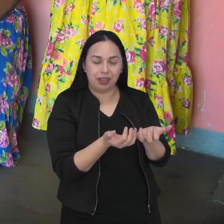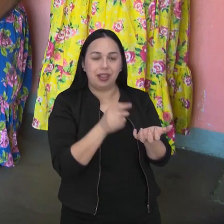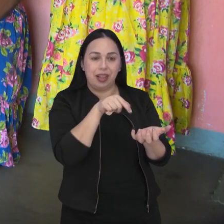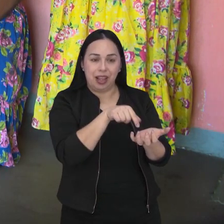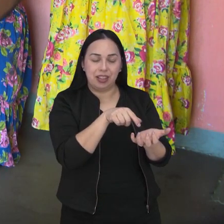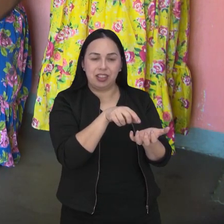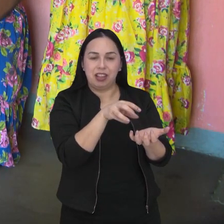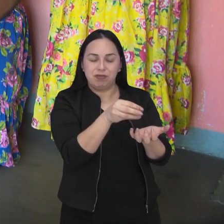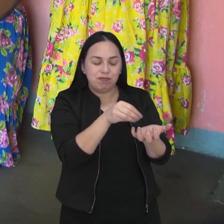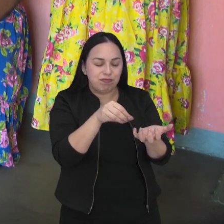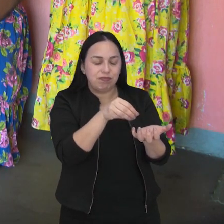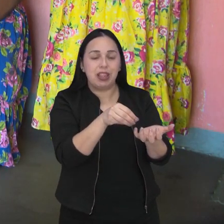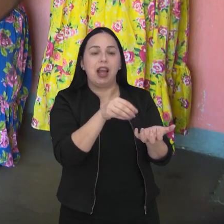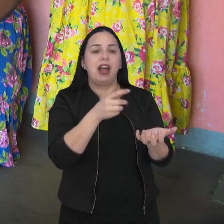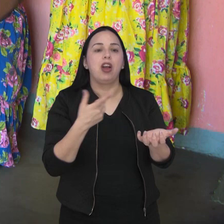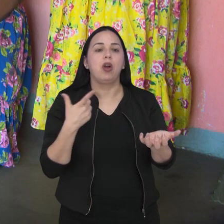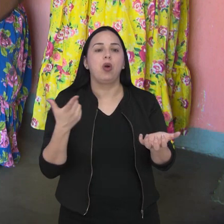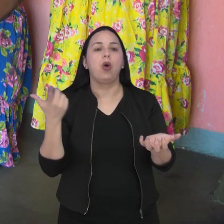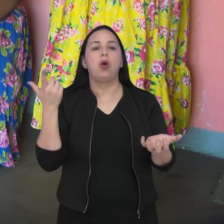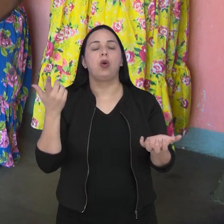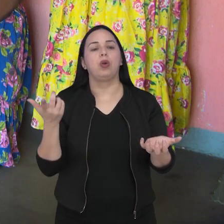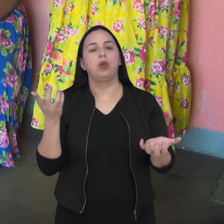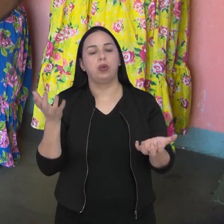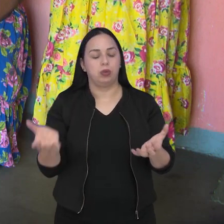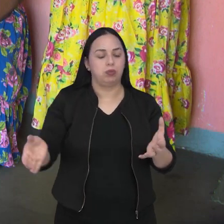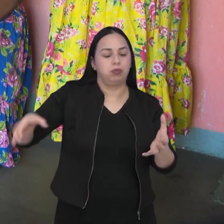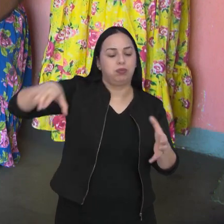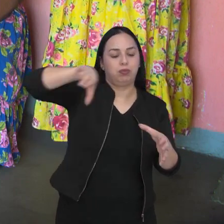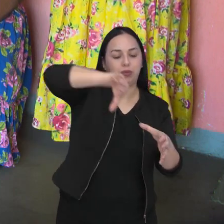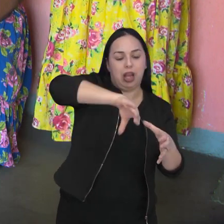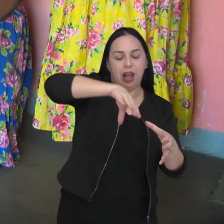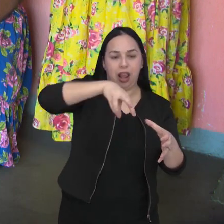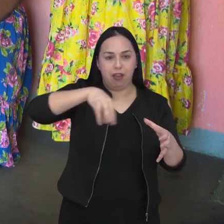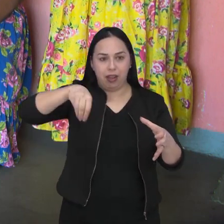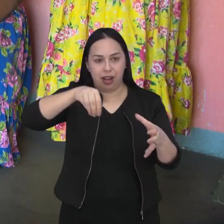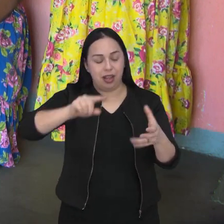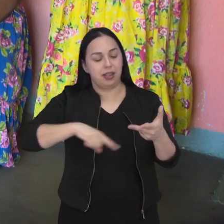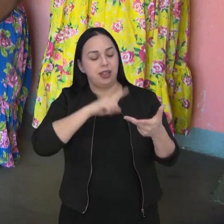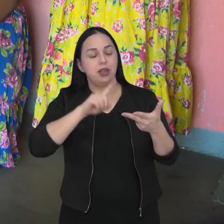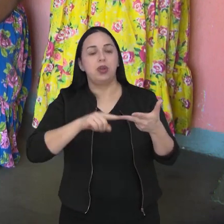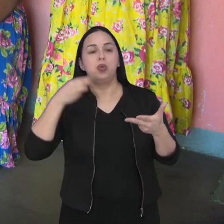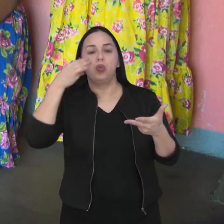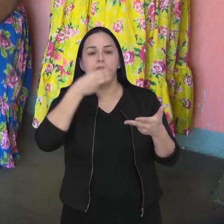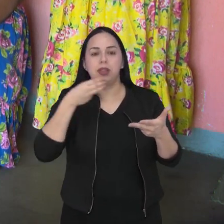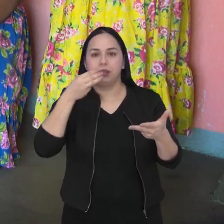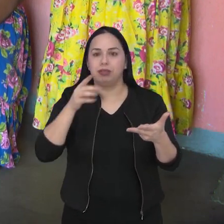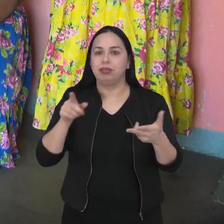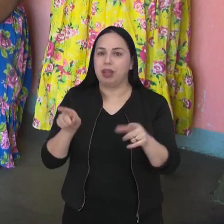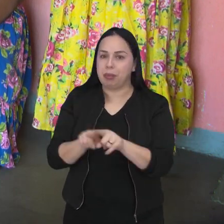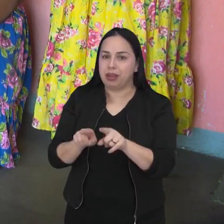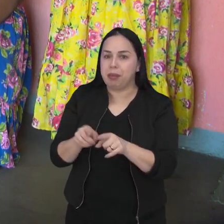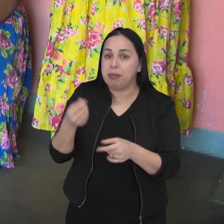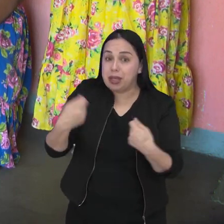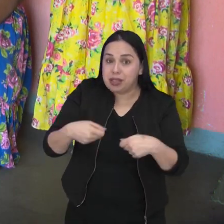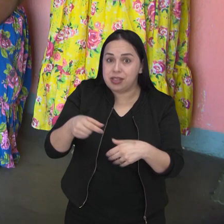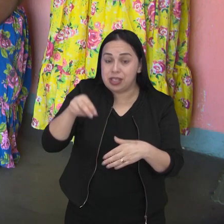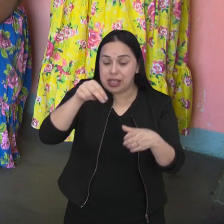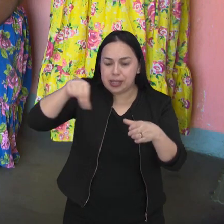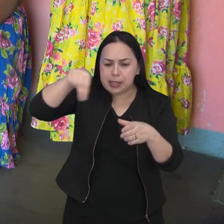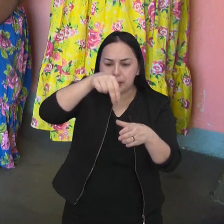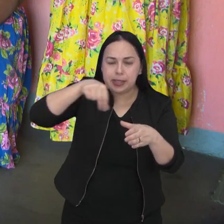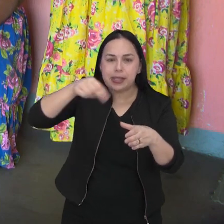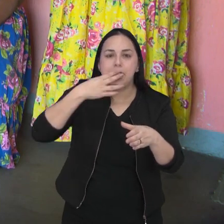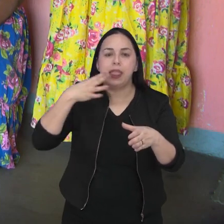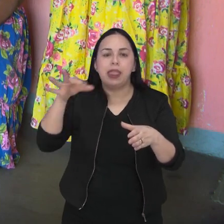aquela pasta, né? Aí a gente coloca a farinha e açúcar. E tem um segredinho, uma pitada de sal. Tem que ter. Porque é